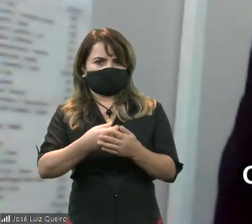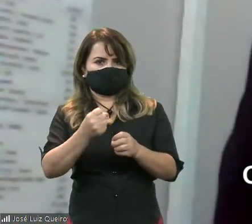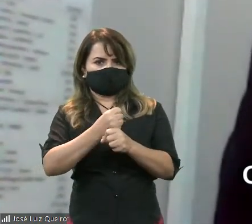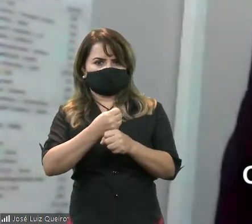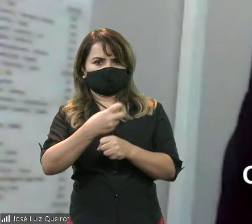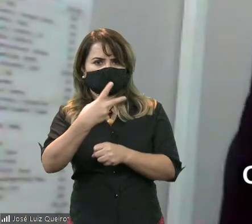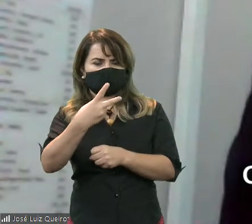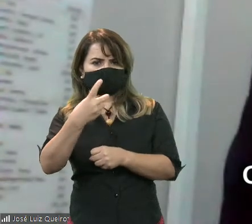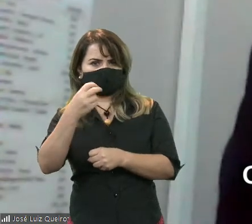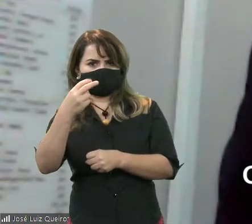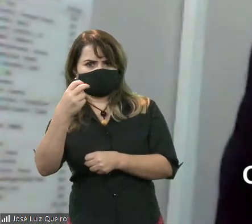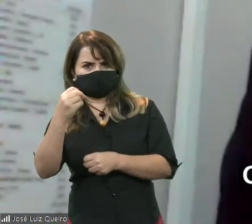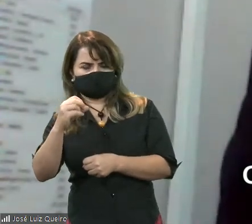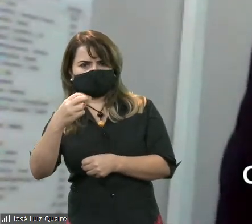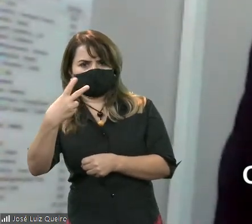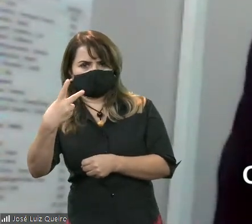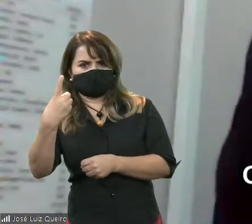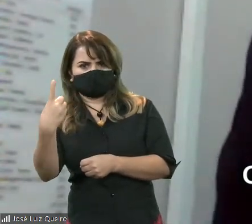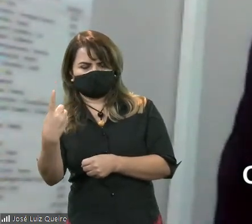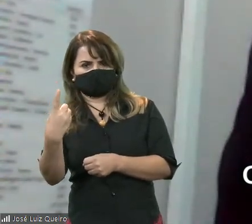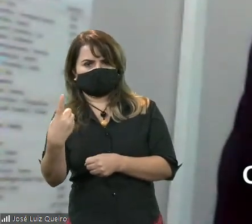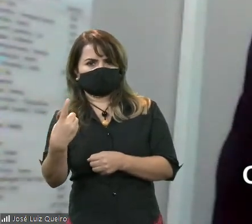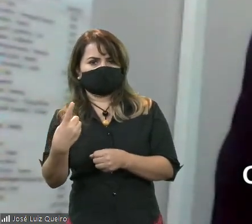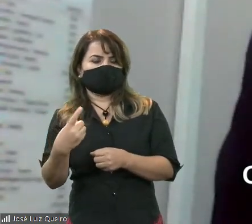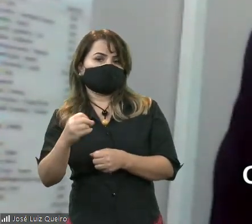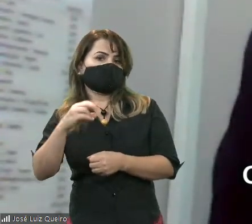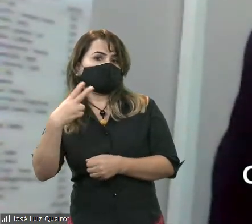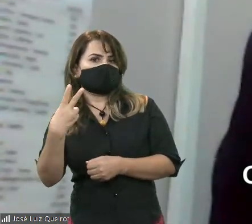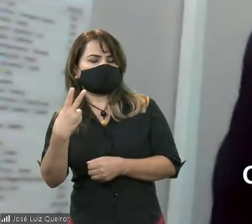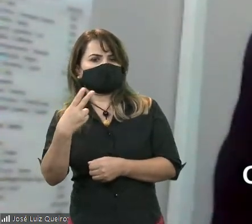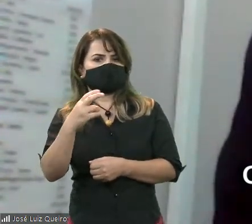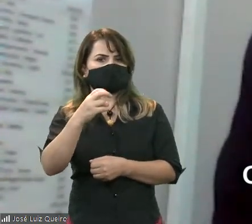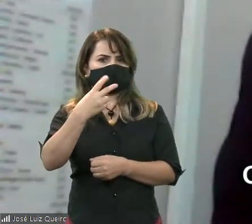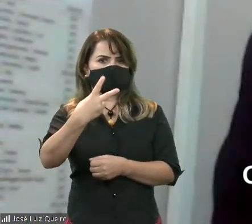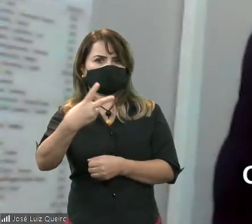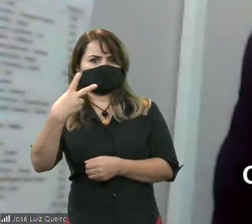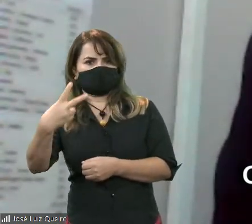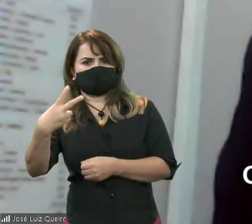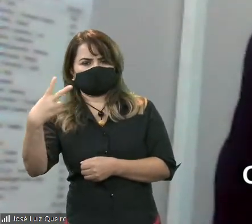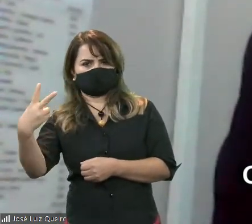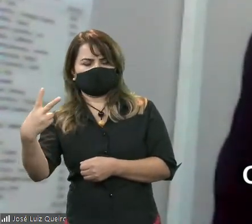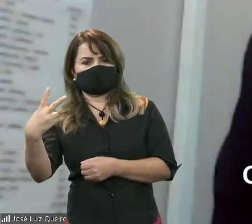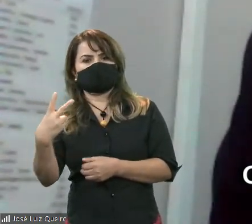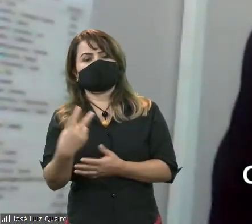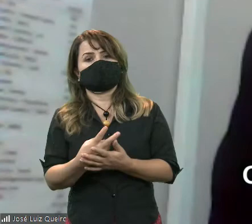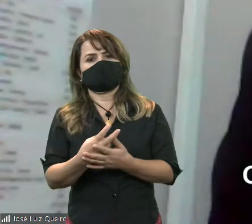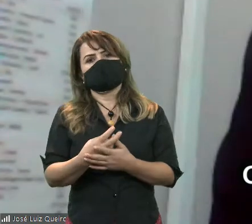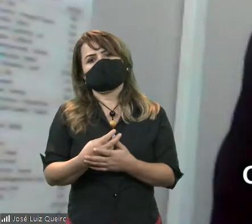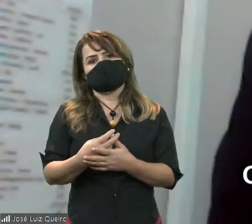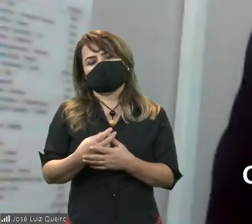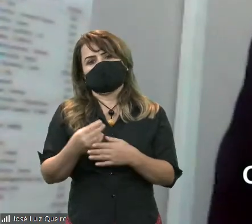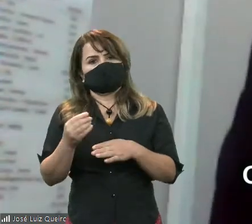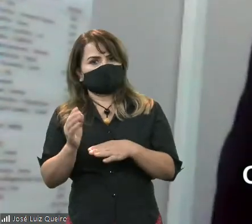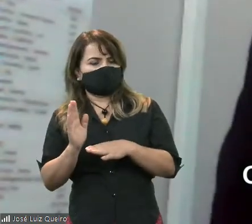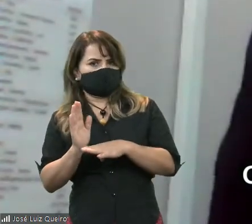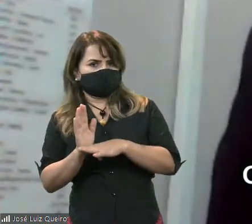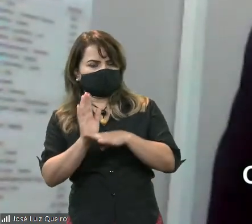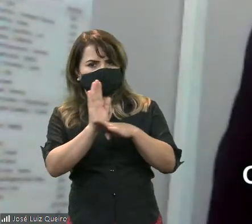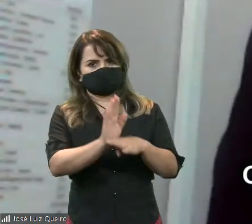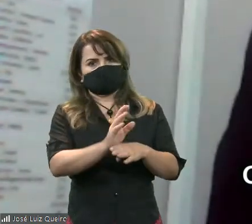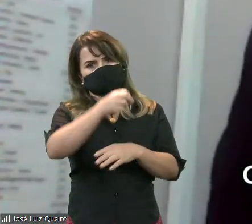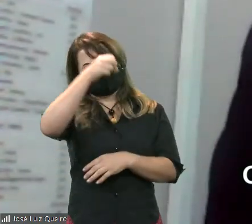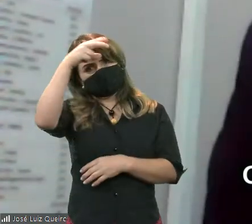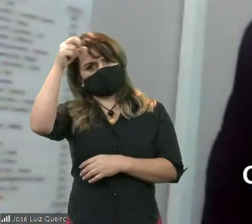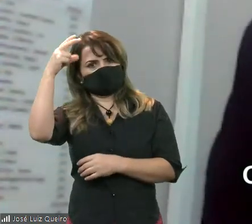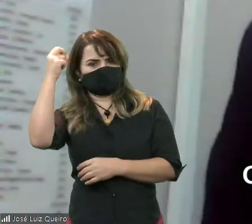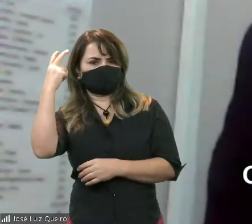associação. Pare de aportar recursos públicos, e aqui pouco importa se é R$1 ou R$1 milhão, pare de